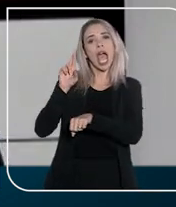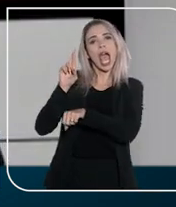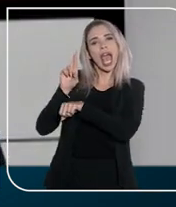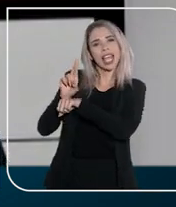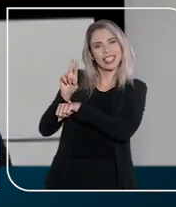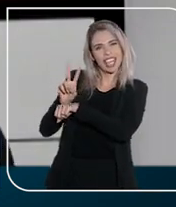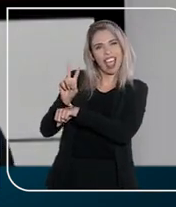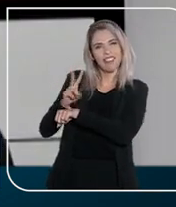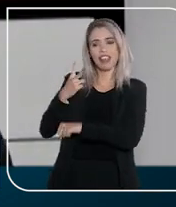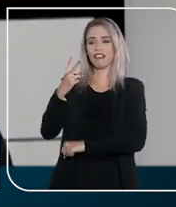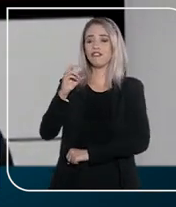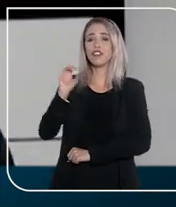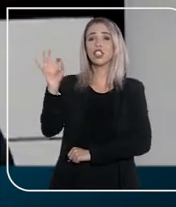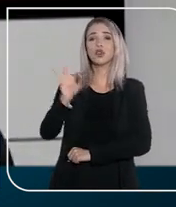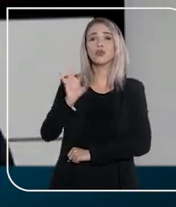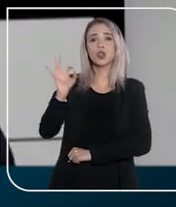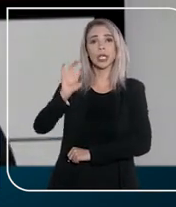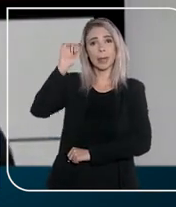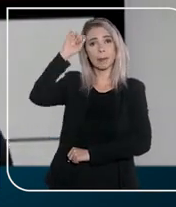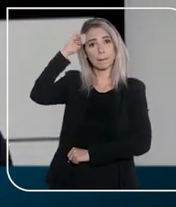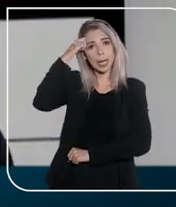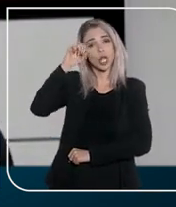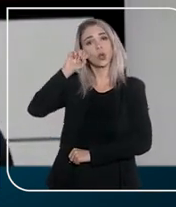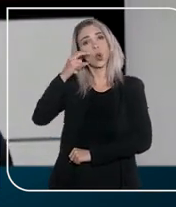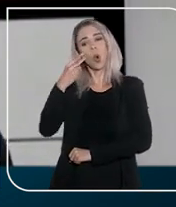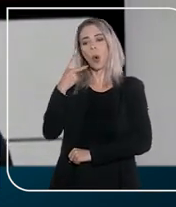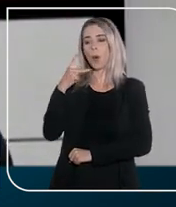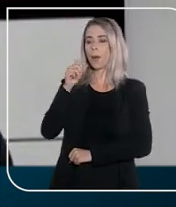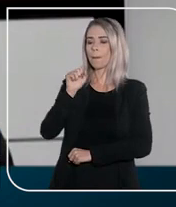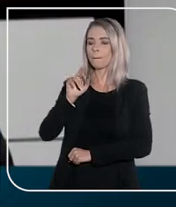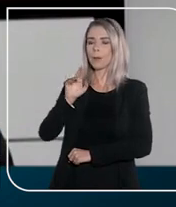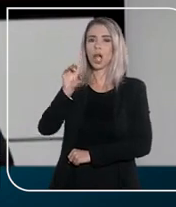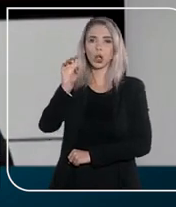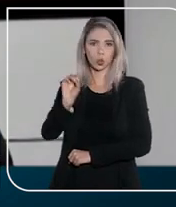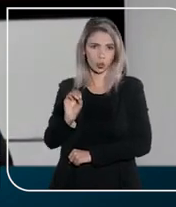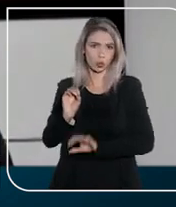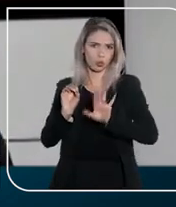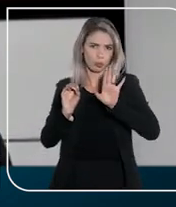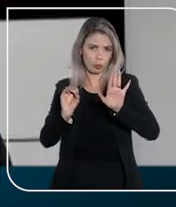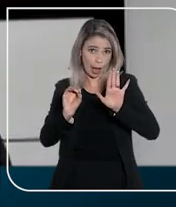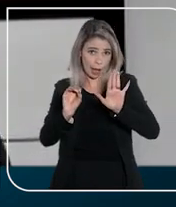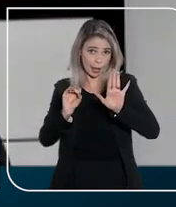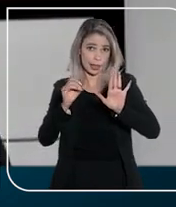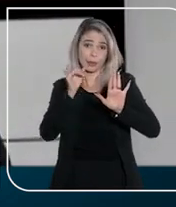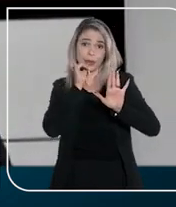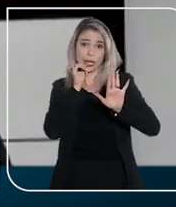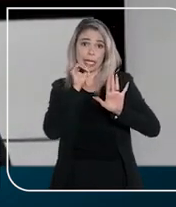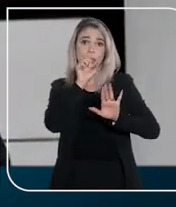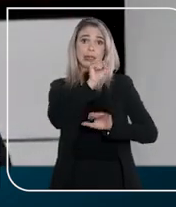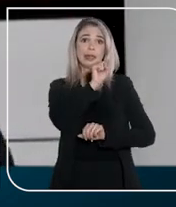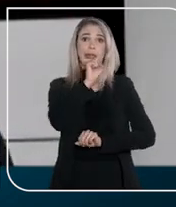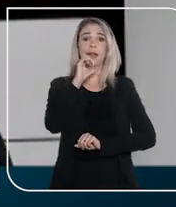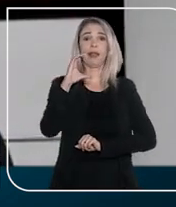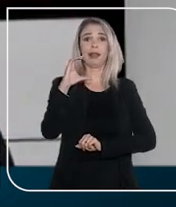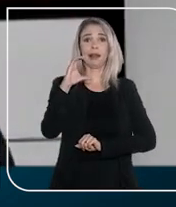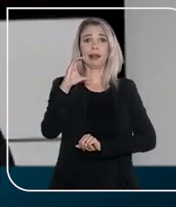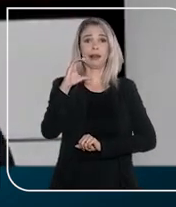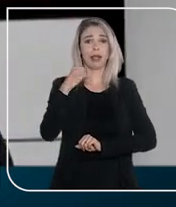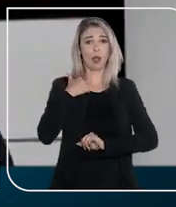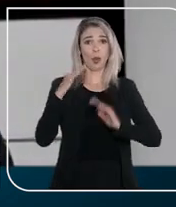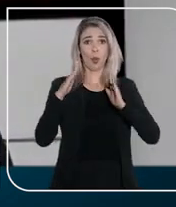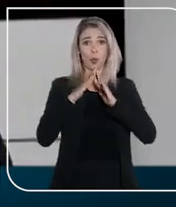de vagas aos negros ou pardos. Mas, a título de comparação, no estado de Santa Catarina, no qual eu